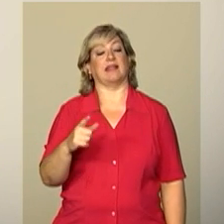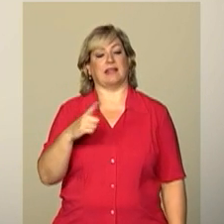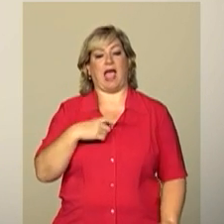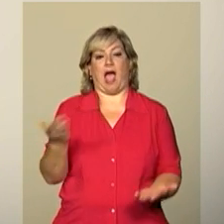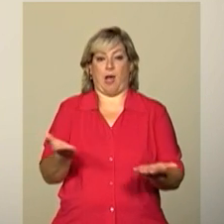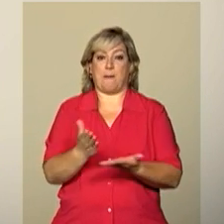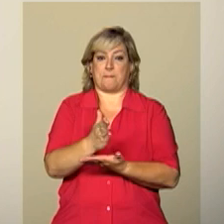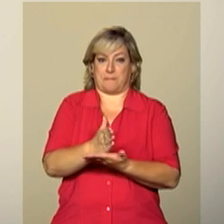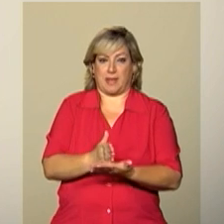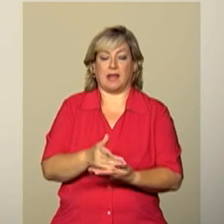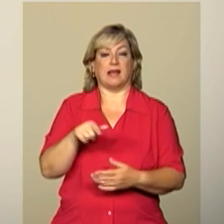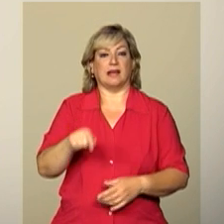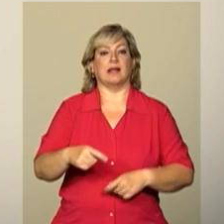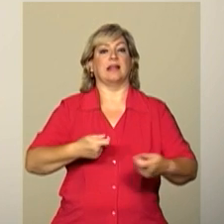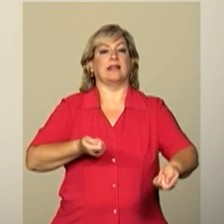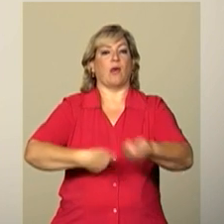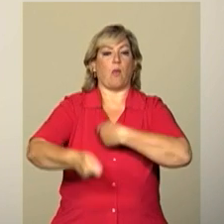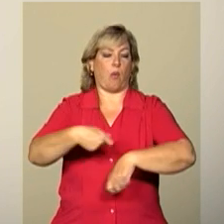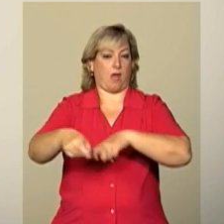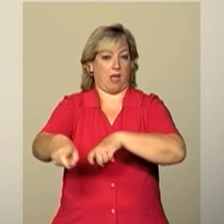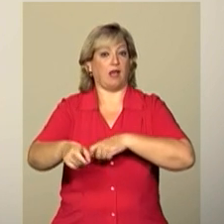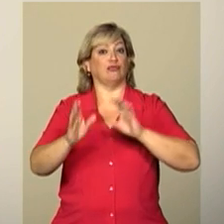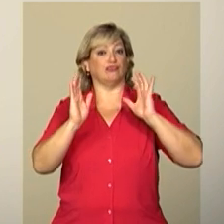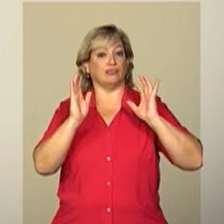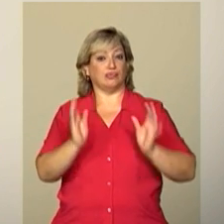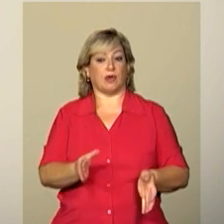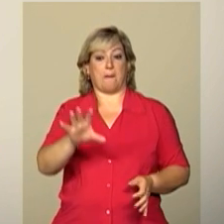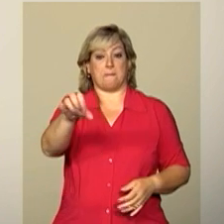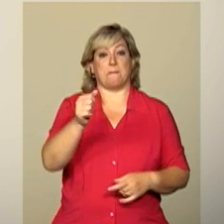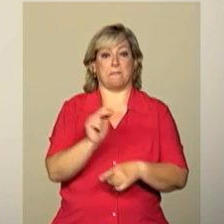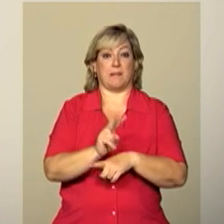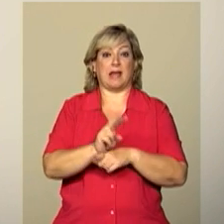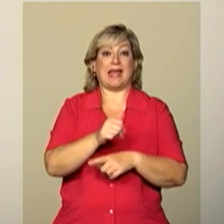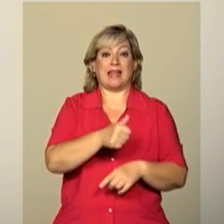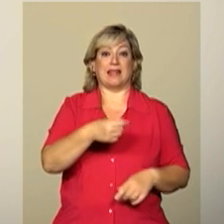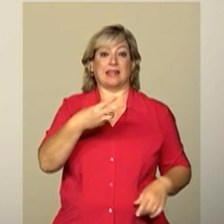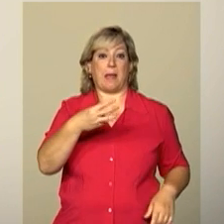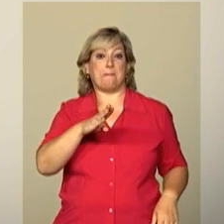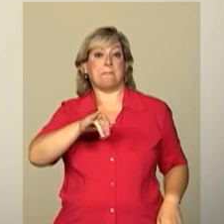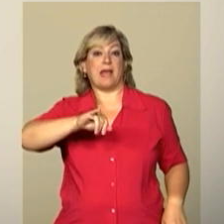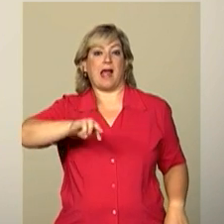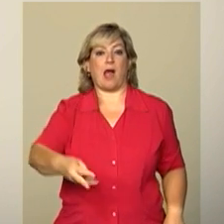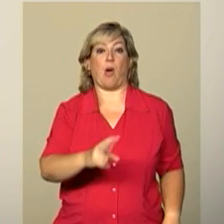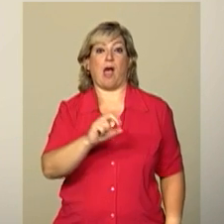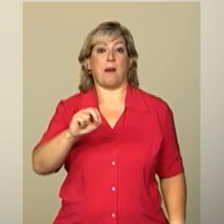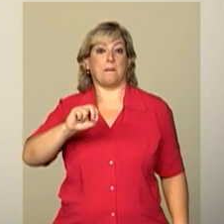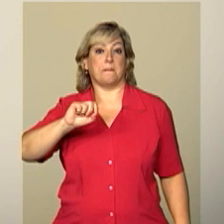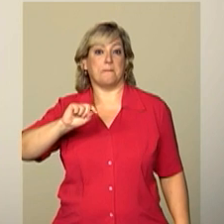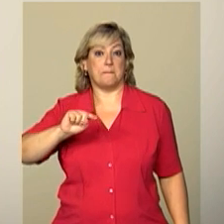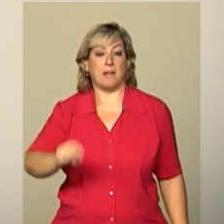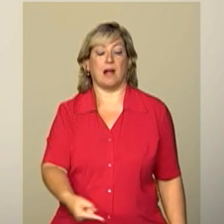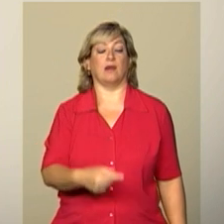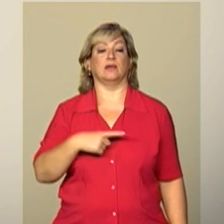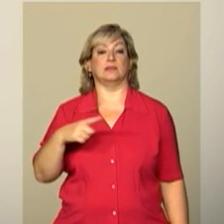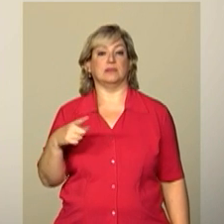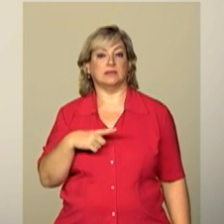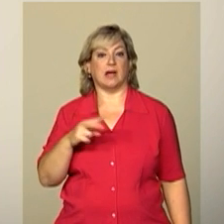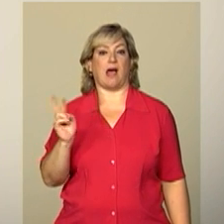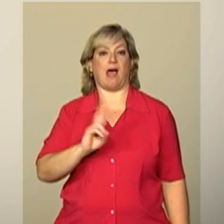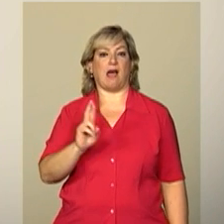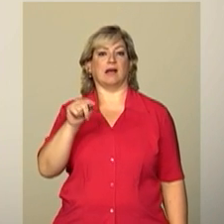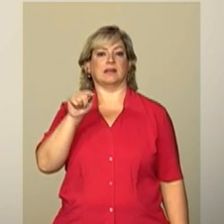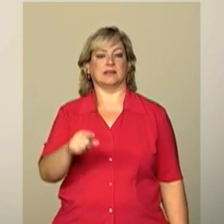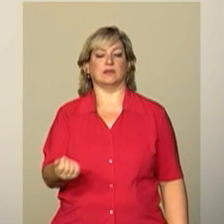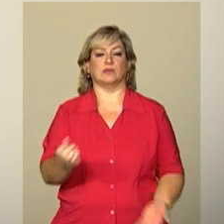metade O agronegócio já tomou emprestado R bilhões me deais para a modernização das